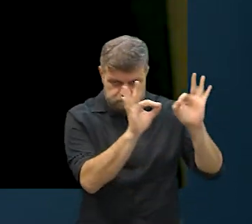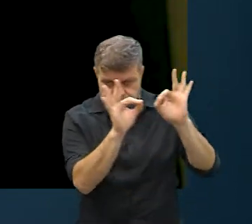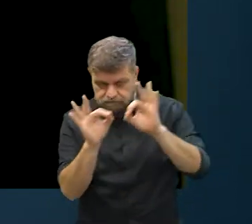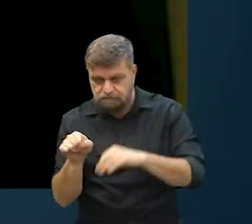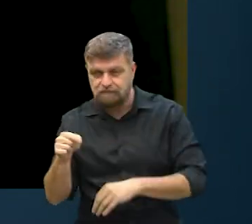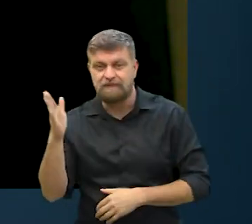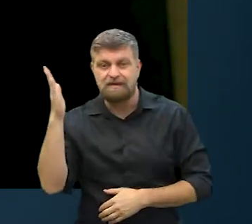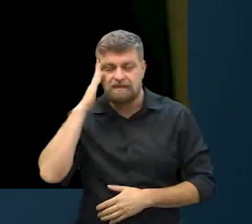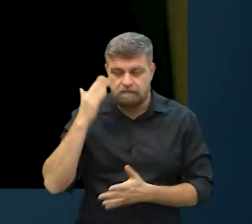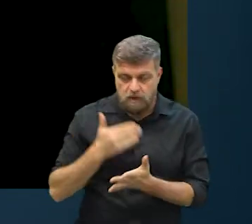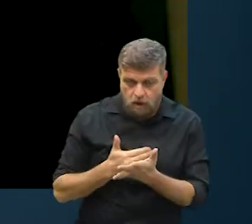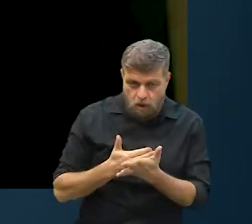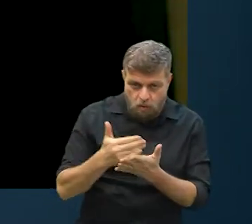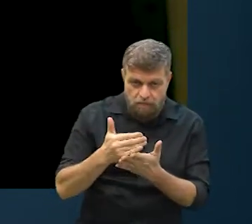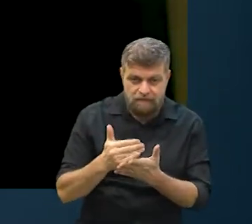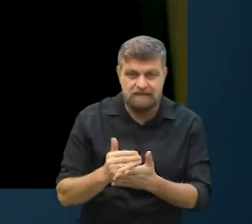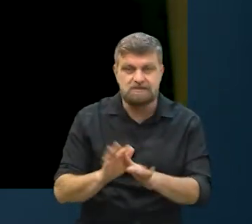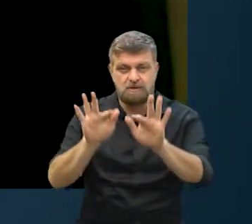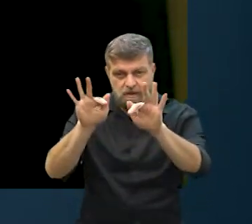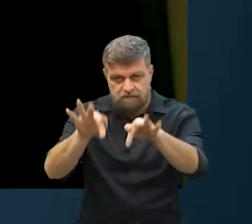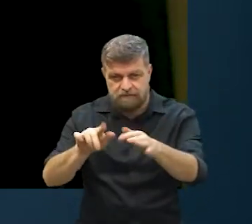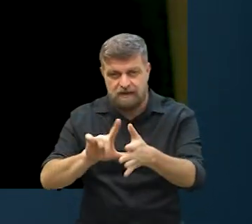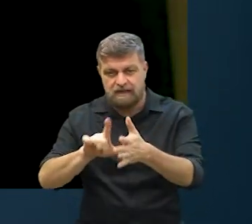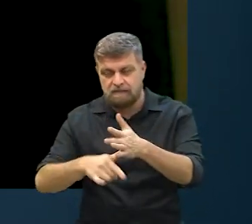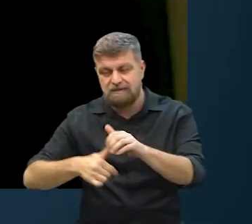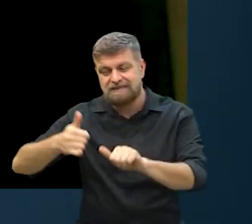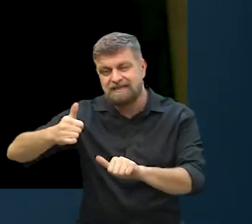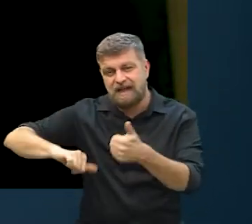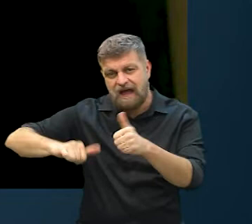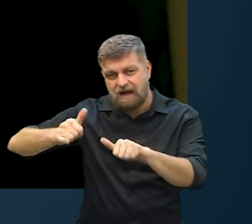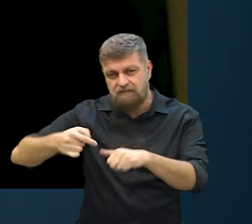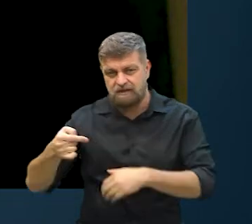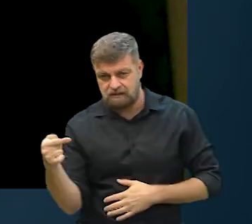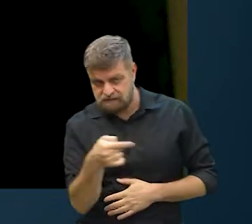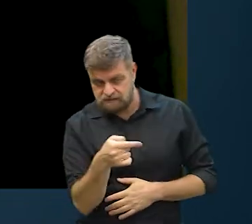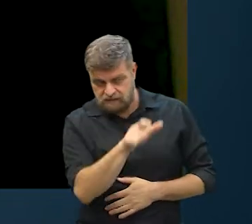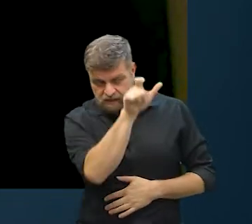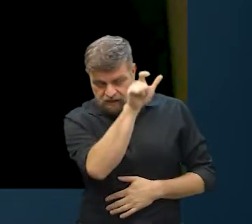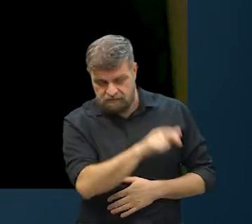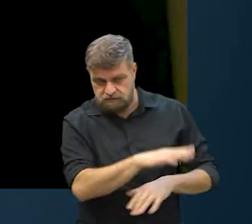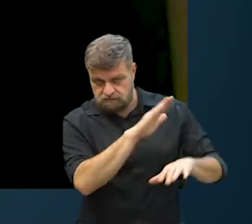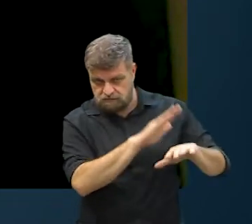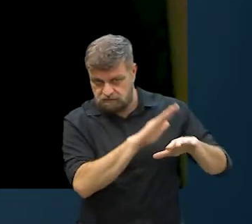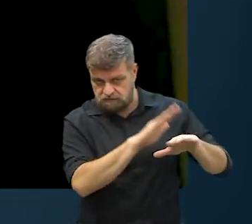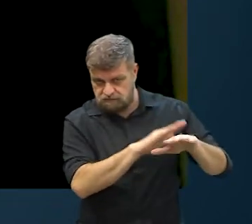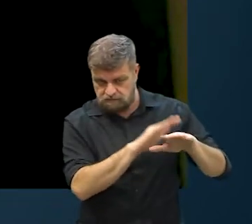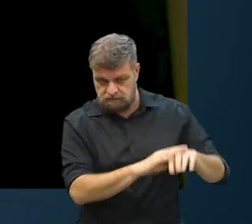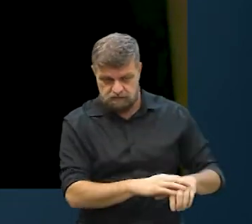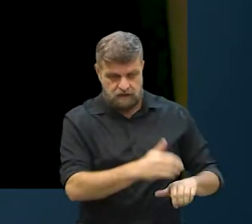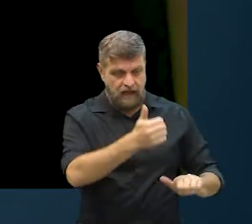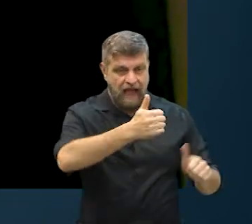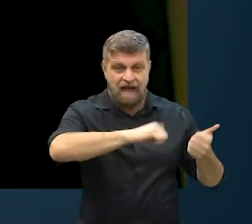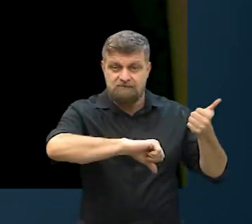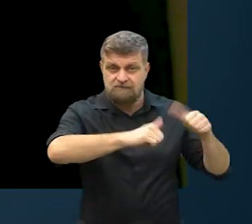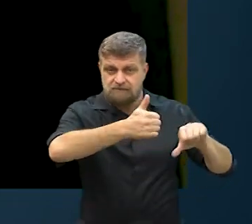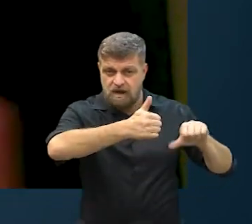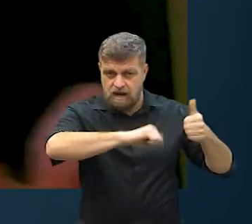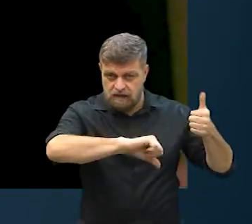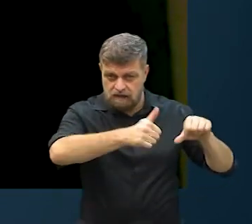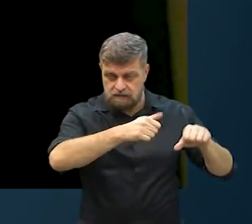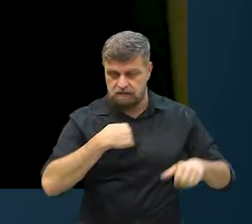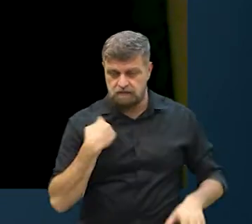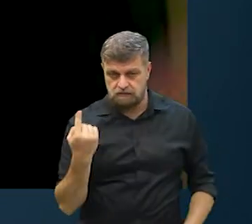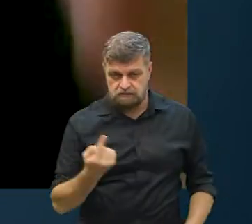o início da tarefa, ele que dá o stop da tarefa, depois ele avalia os chapas que fizeram aquela atividade com ele, então